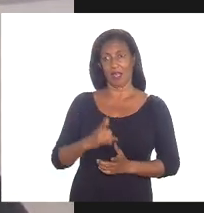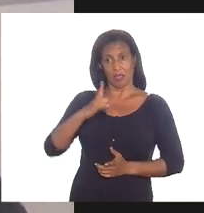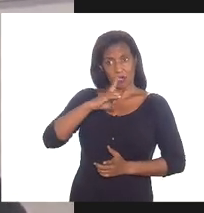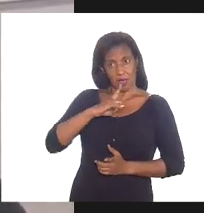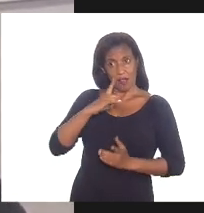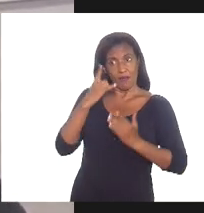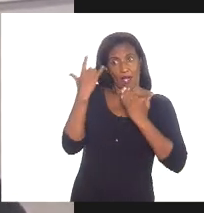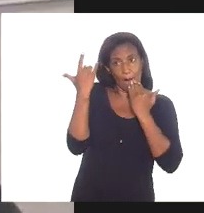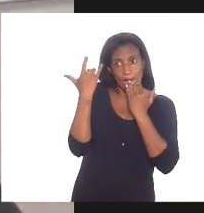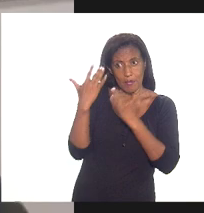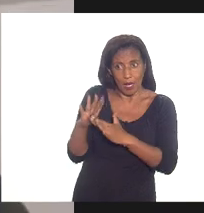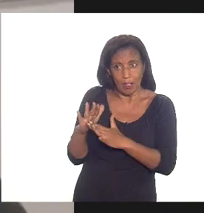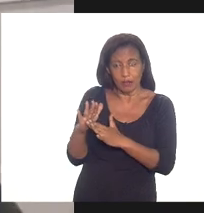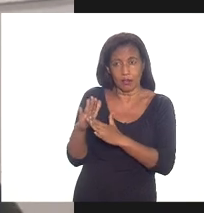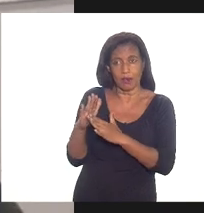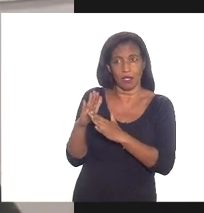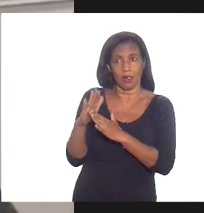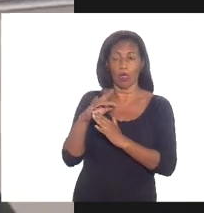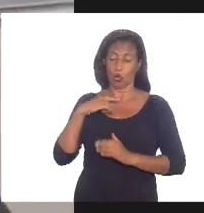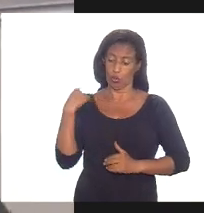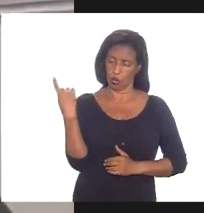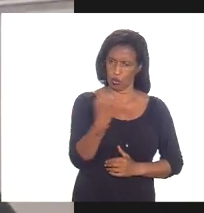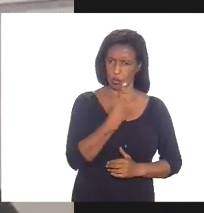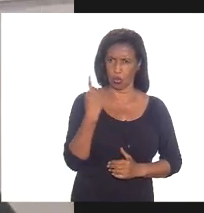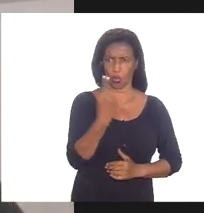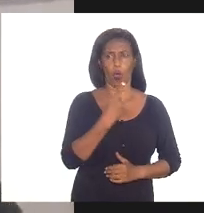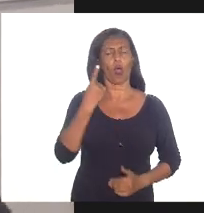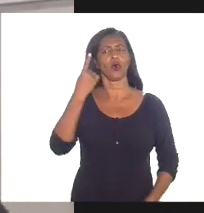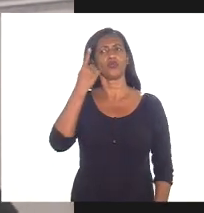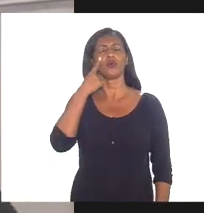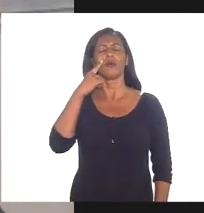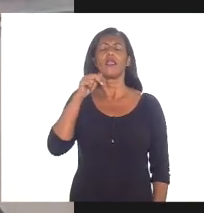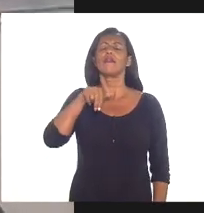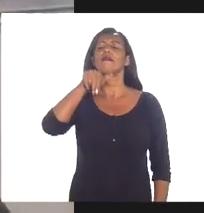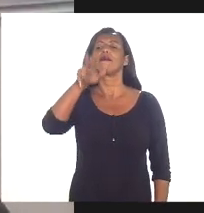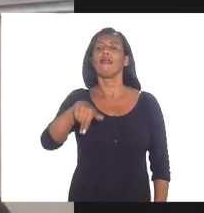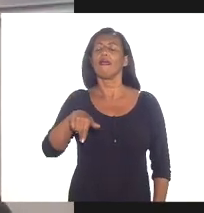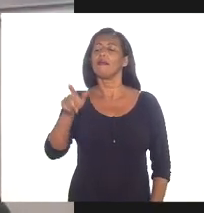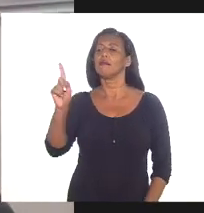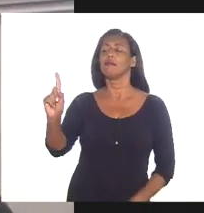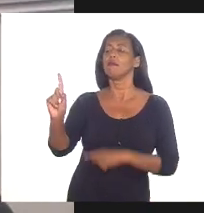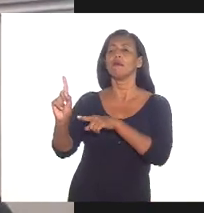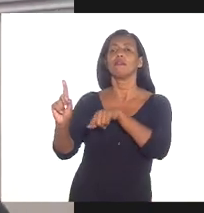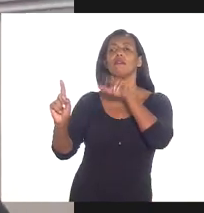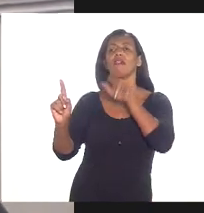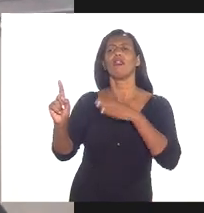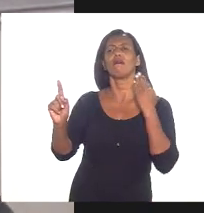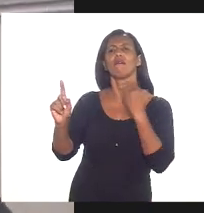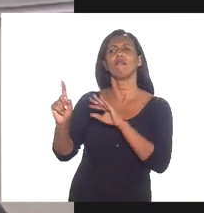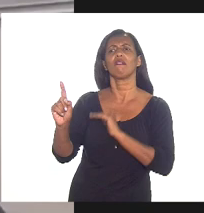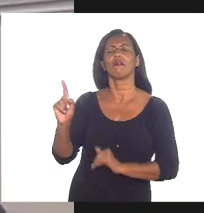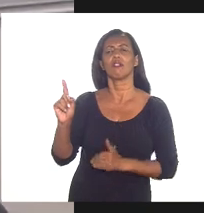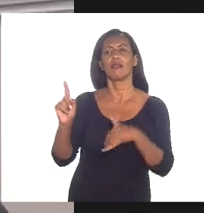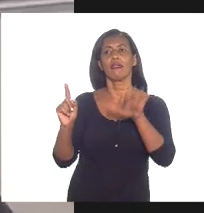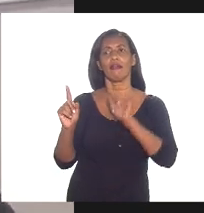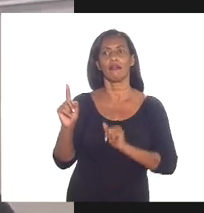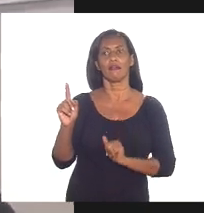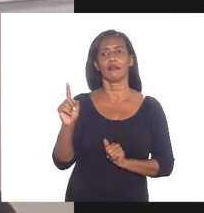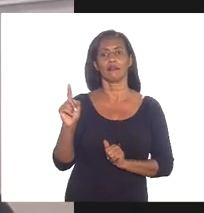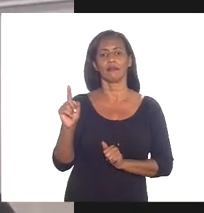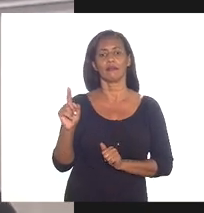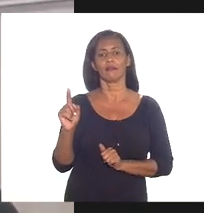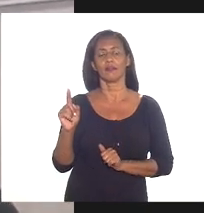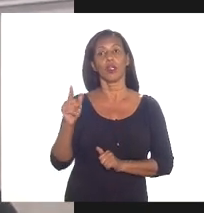de alguma parte, nós venhamos aqui e diga quem foi ameaçado. Mais uma vez,